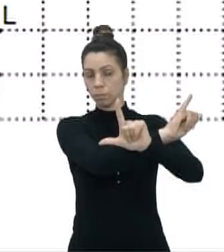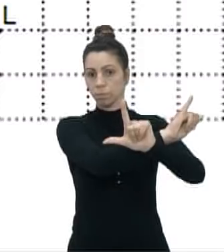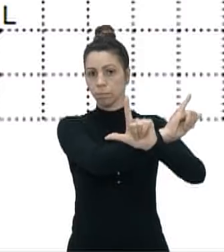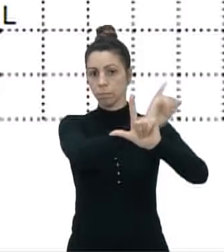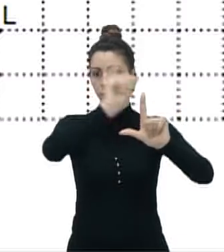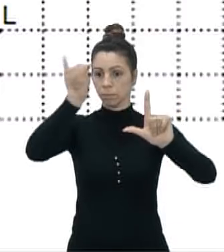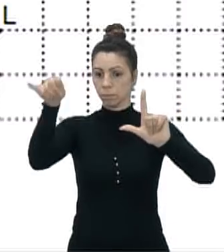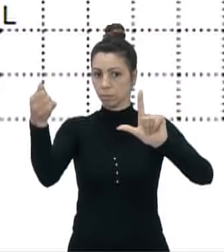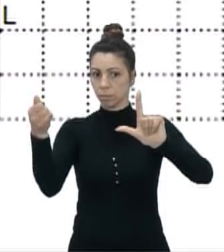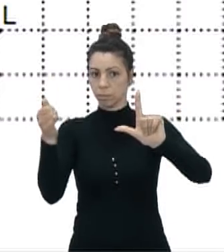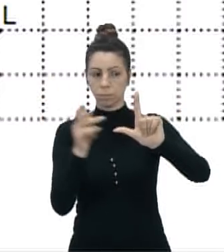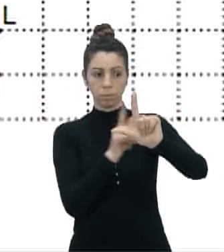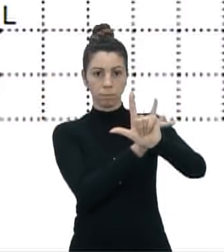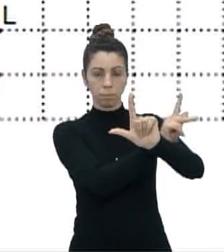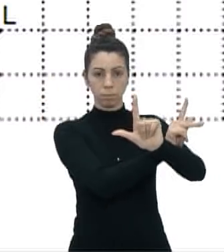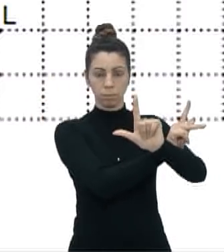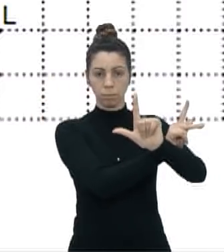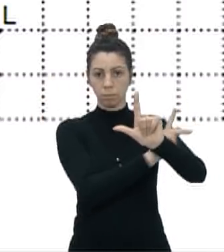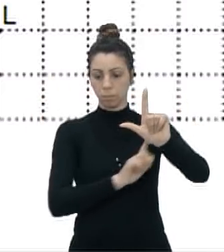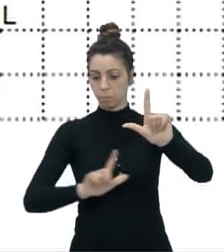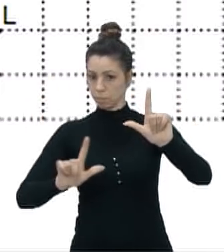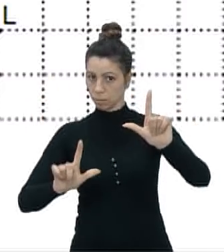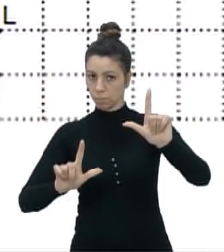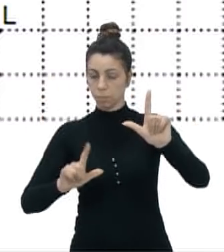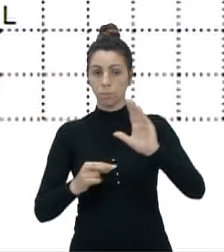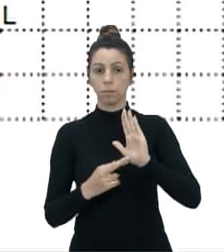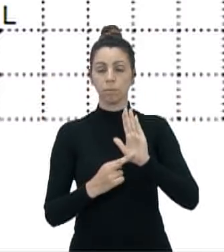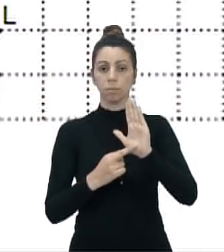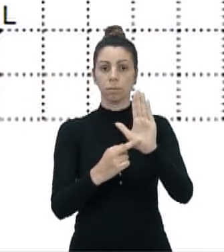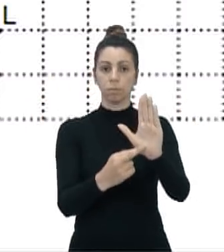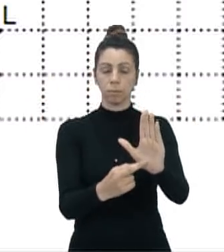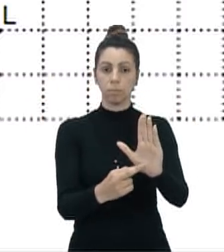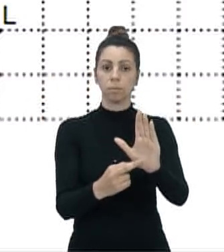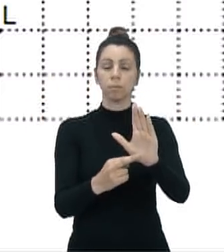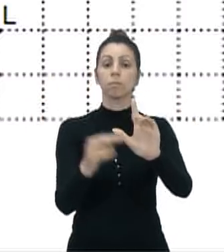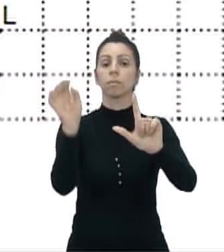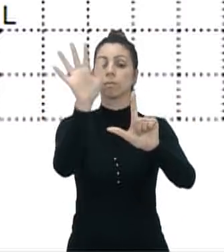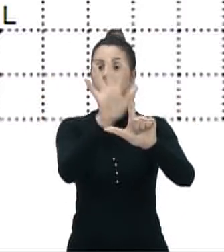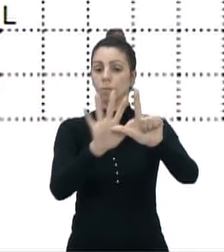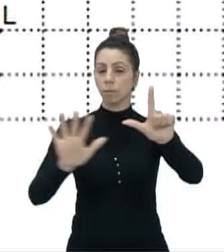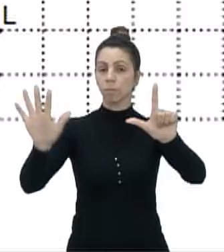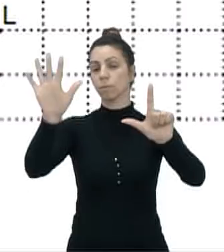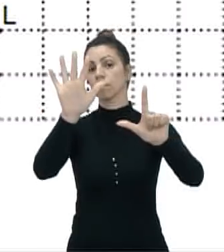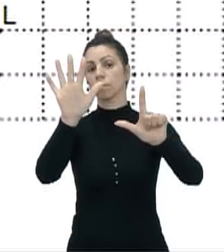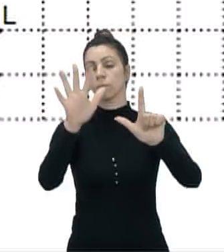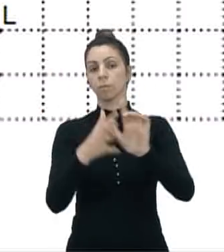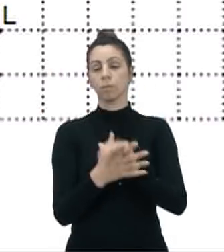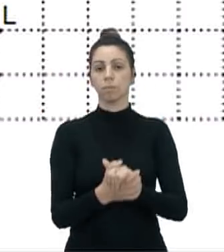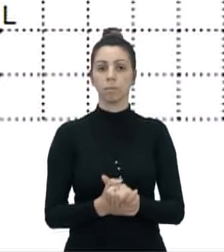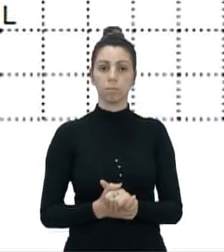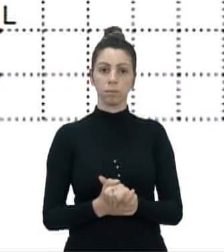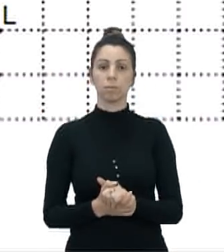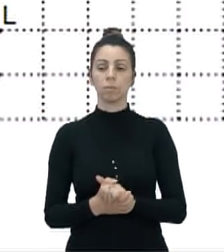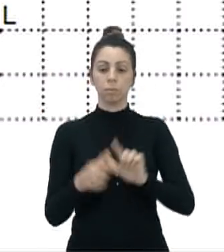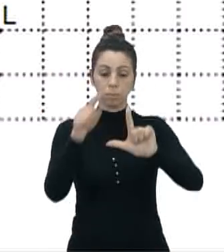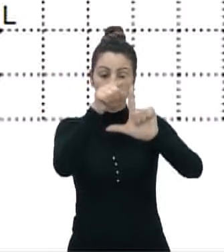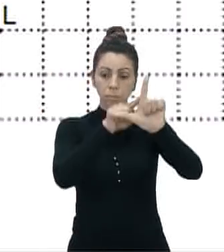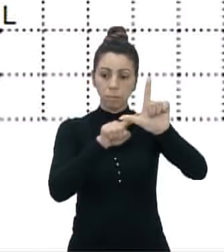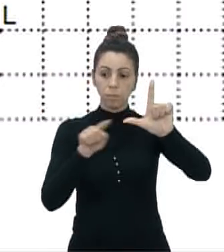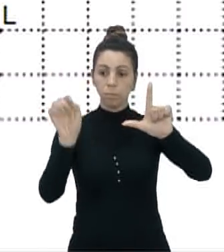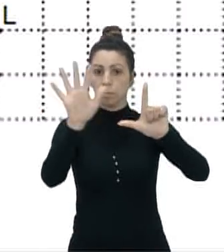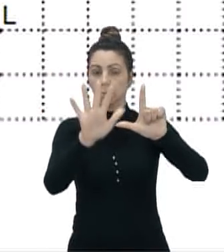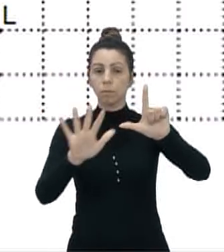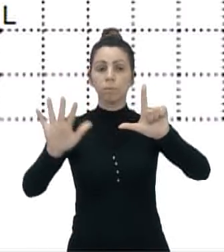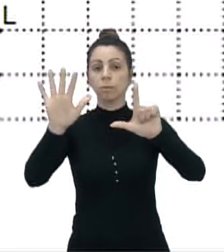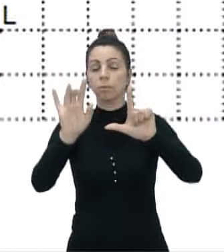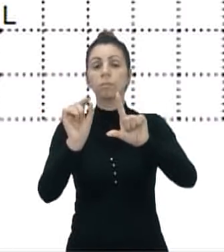J, K e L, representados no plano cartesiano aqui ao lado, nesse plano cartesiano, qual